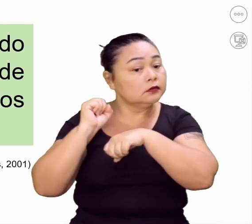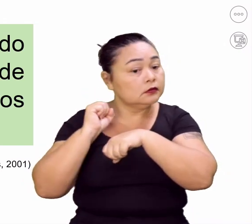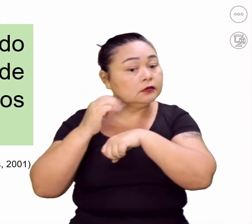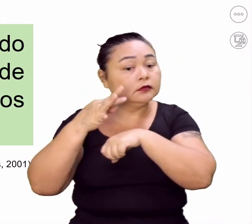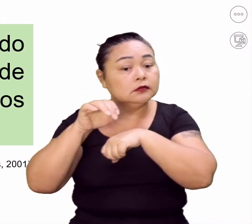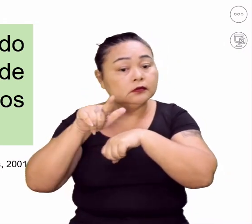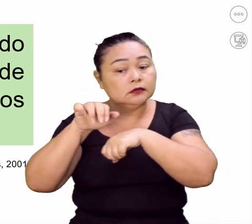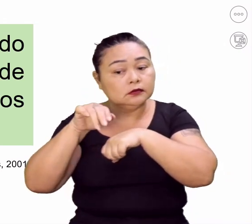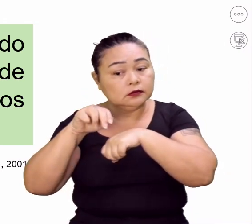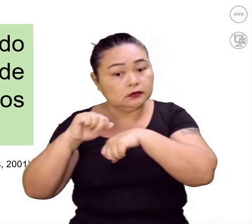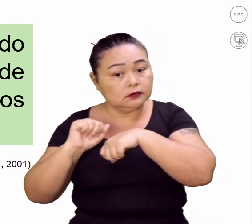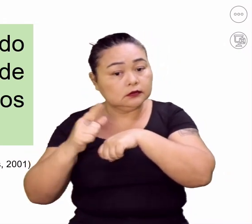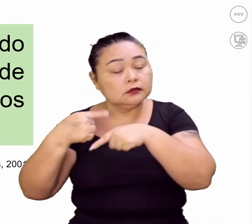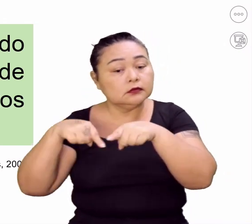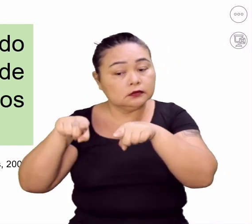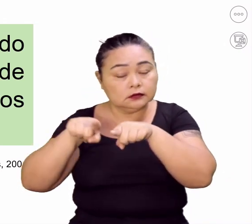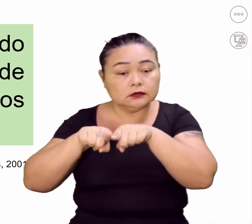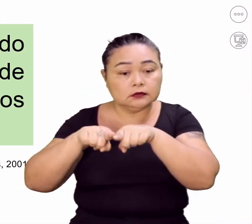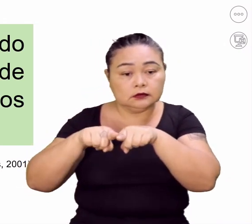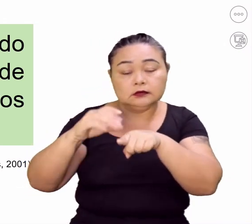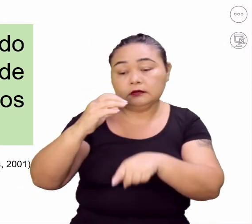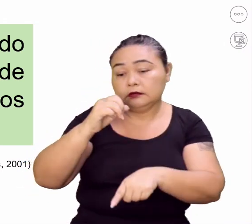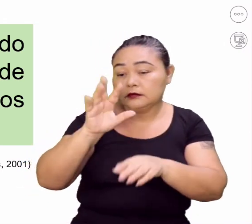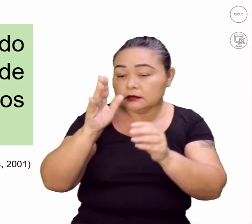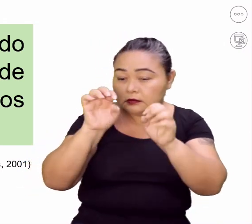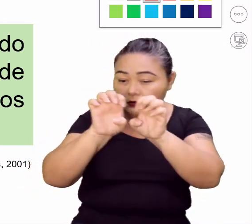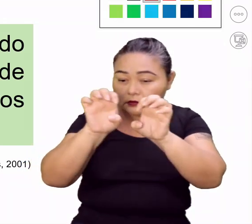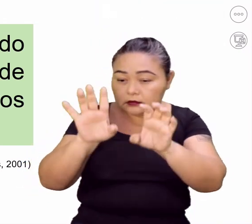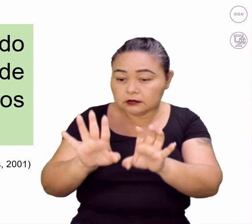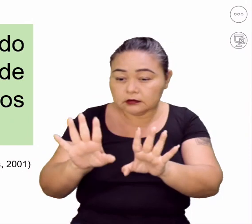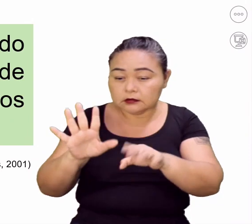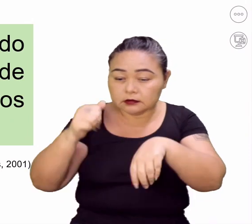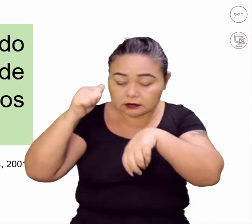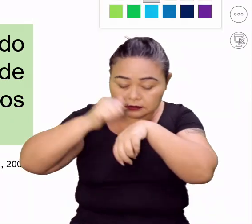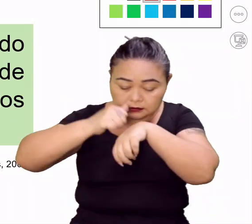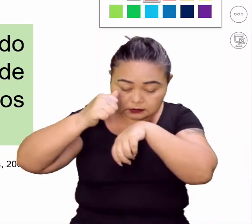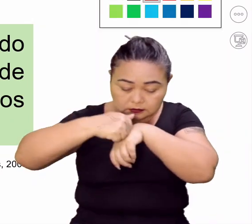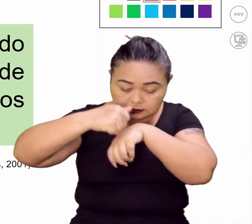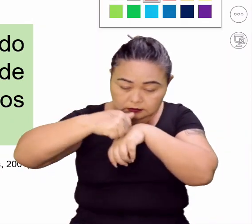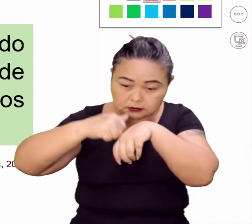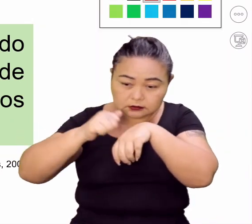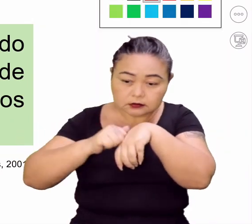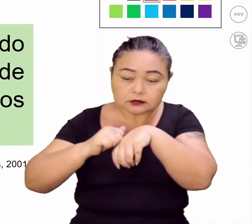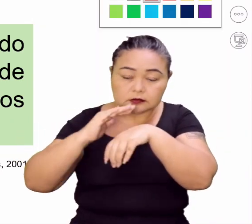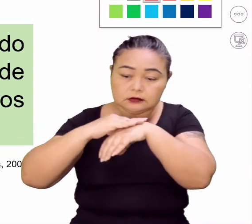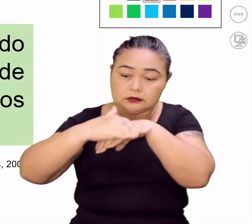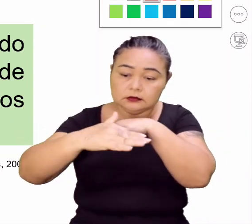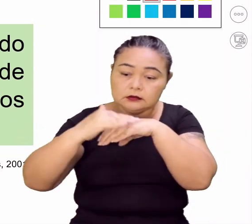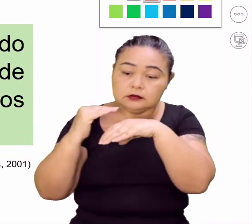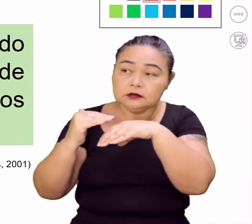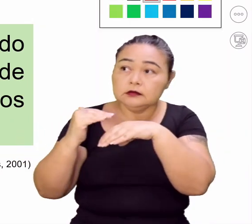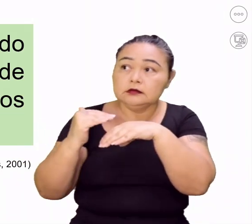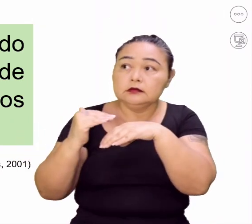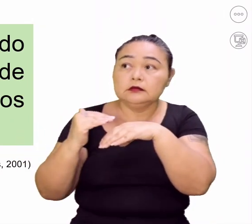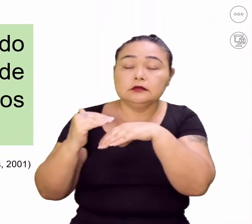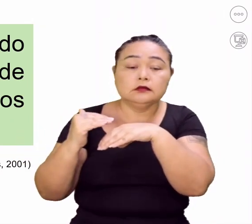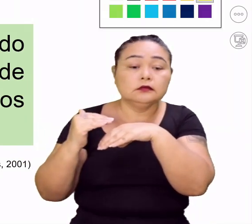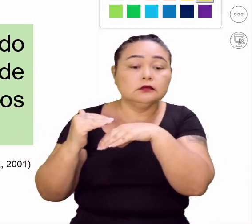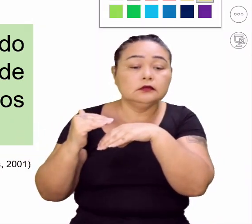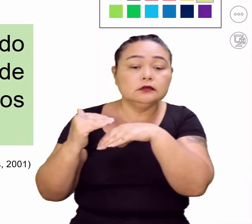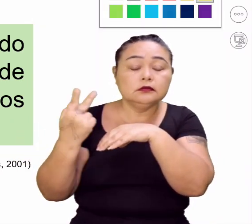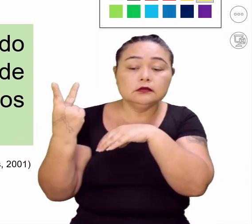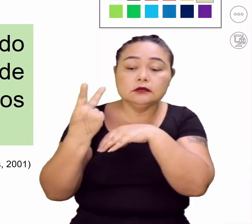podem ser cristalinas, né, quando a gente fala da estrutura rochosa dos planaltos. Olha só,